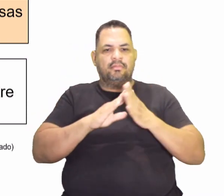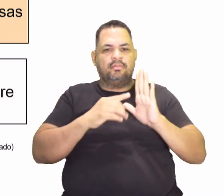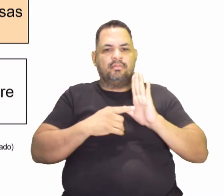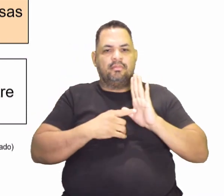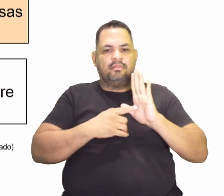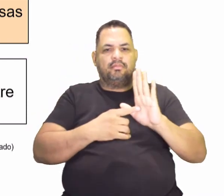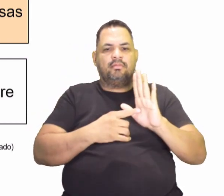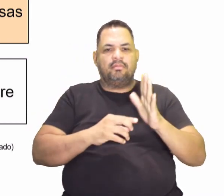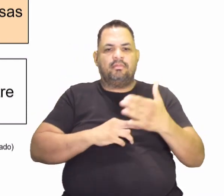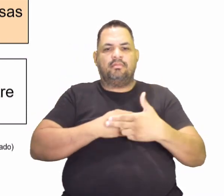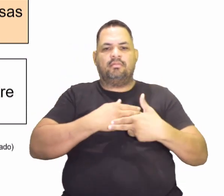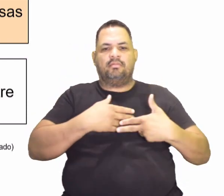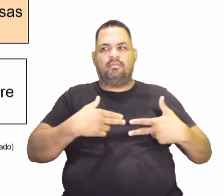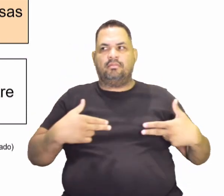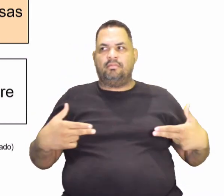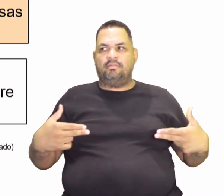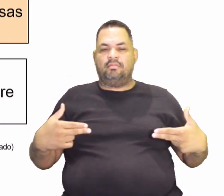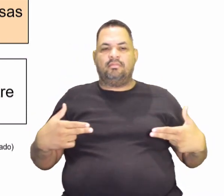apresentamos várias